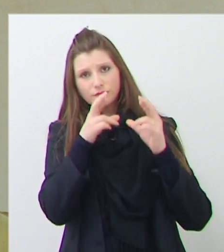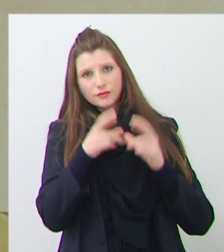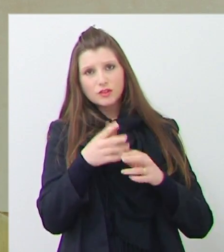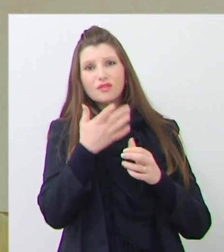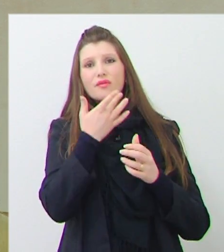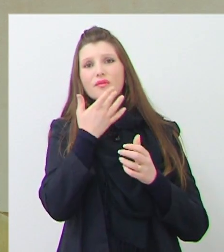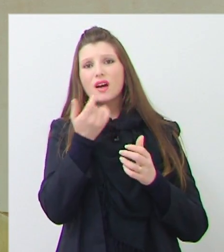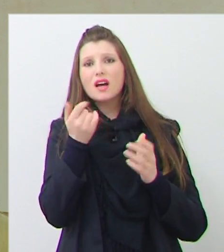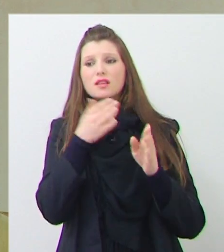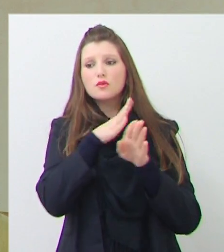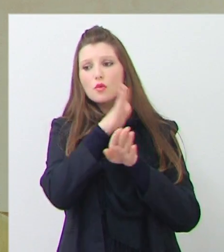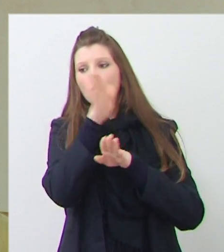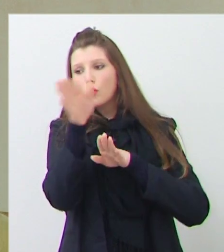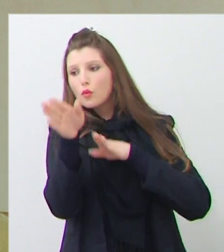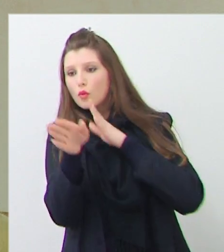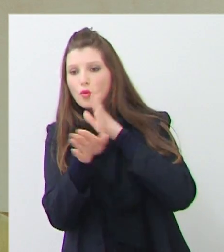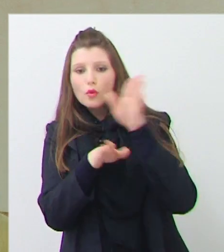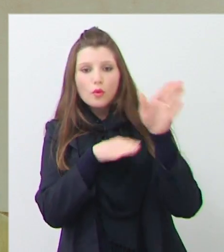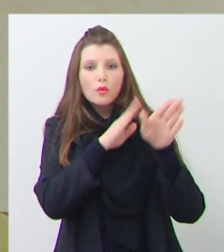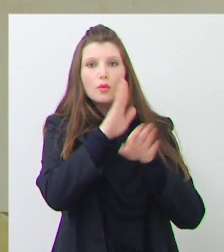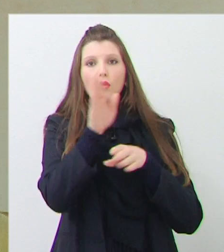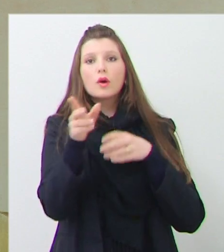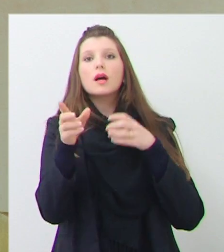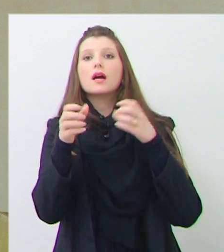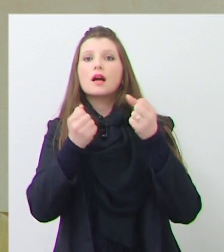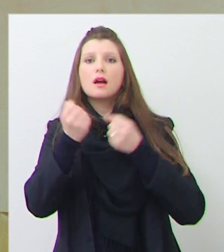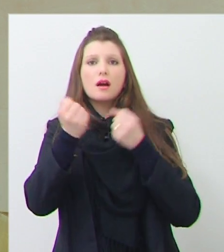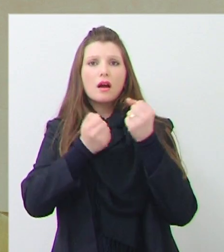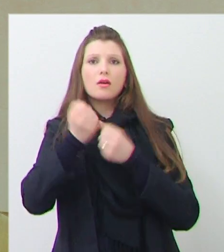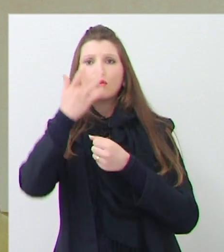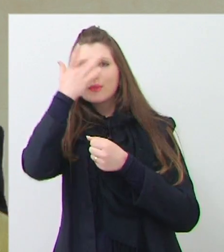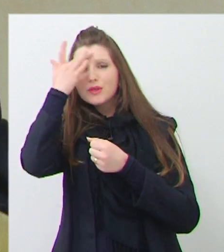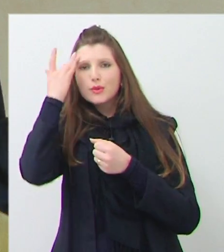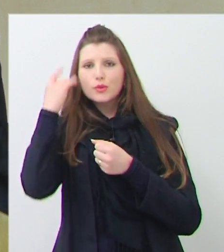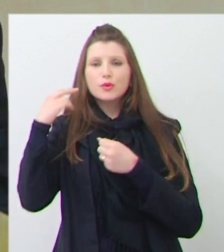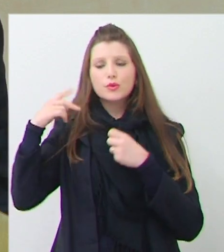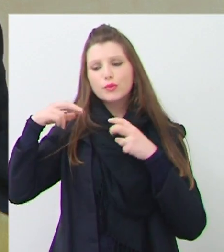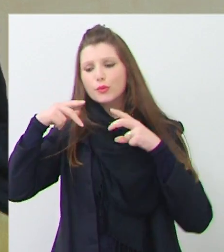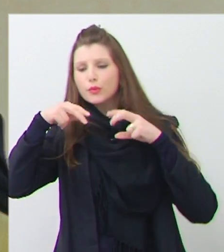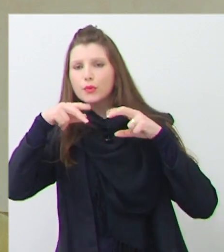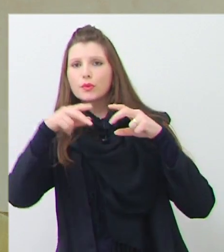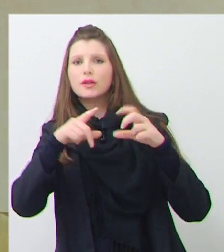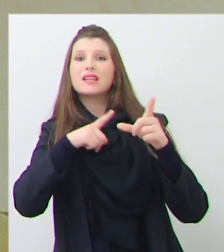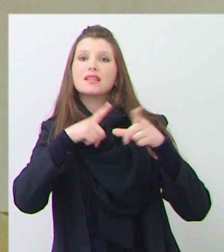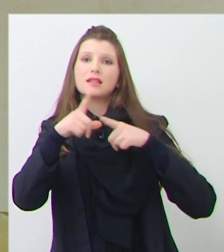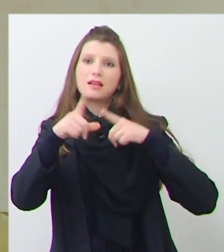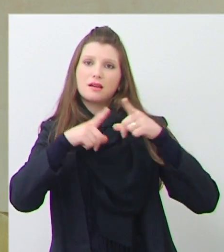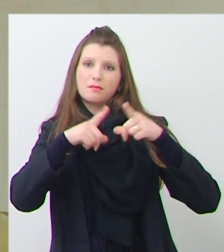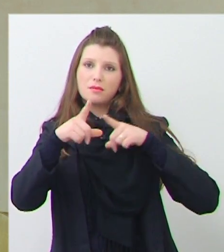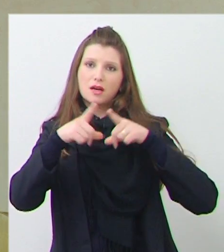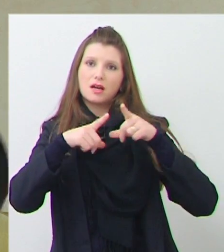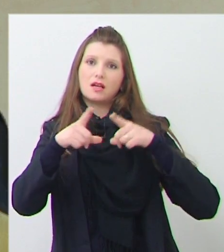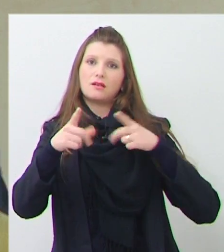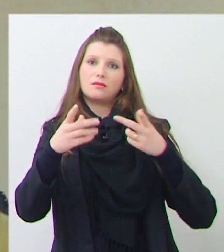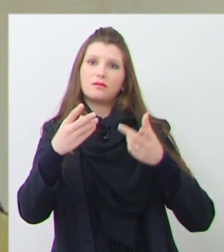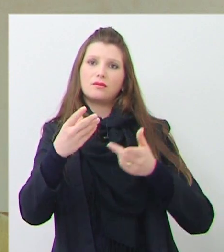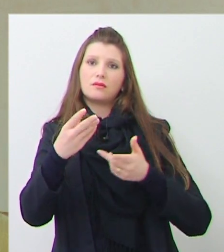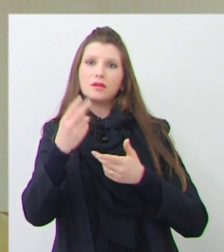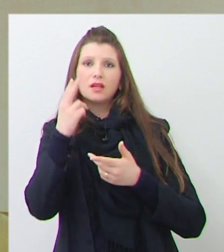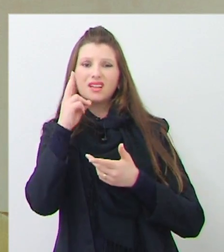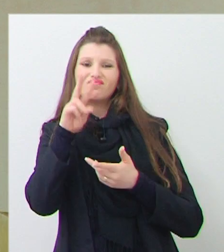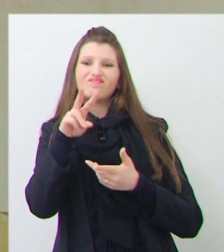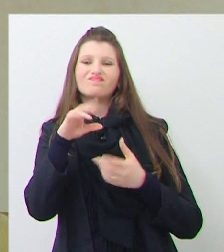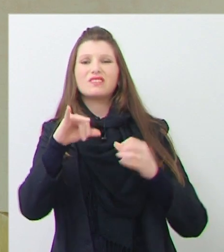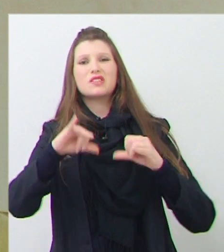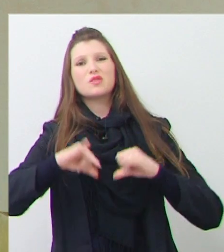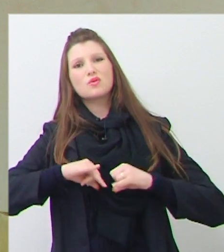fácil acesso para todas aquelas pessoas que circulam naquela região e que trabalham e que visivelmente